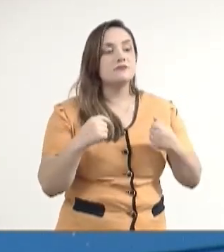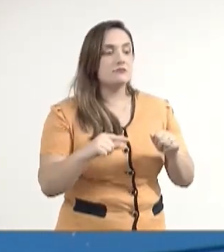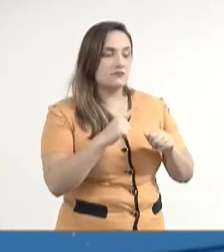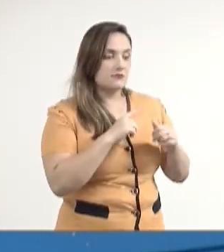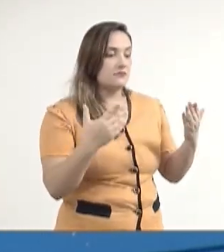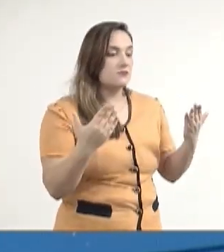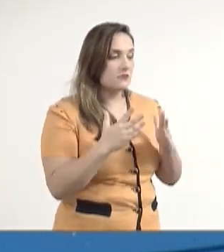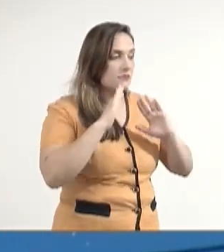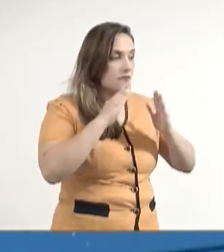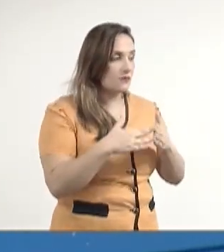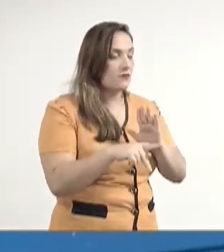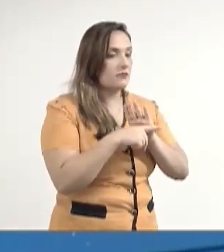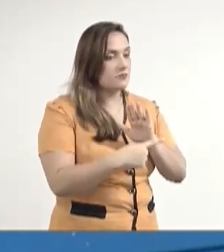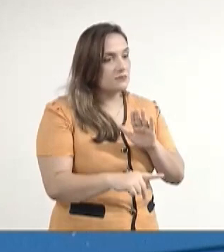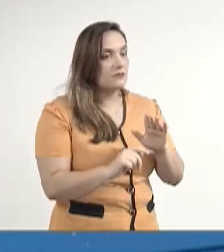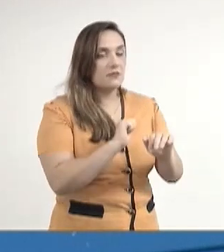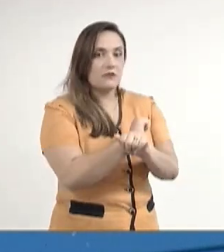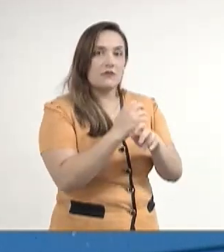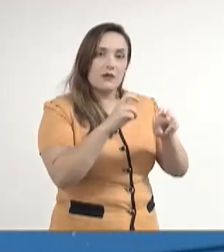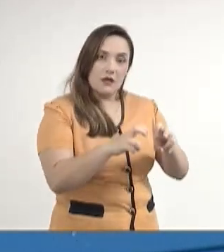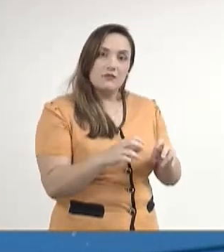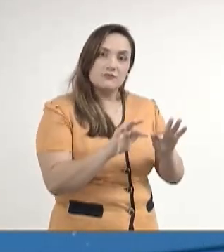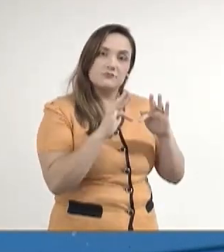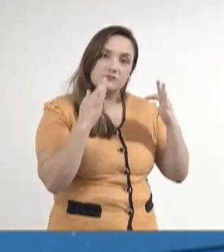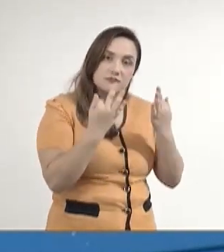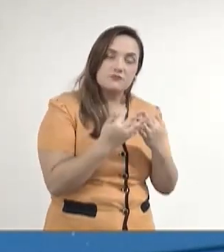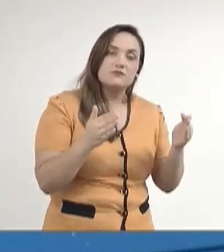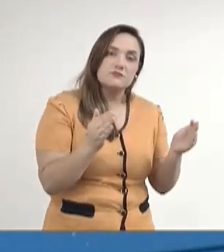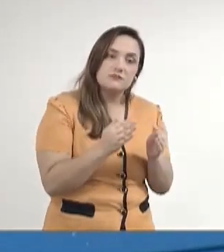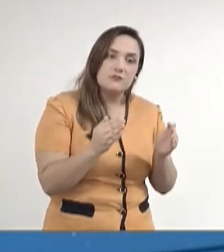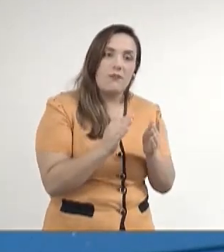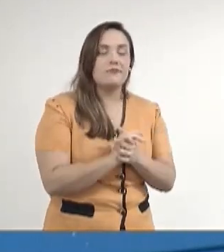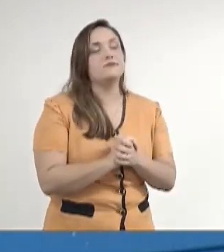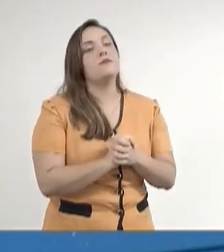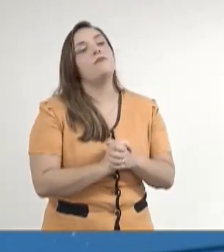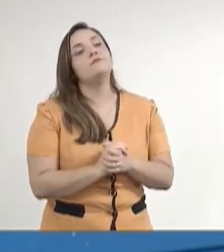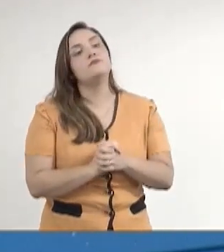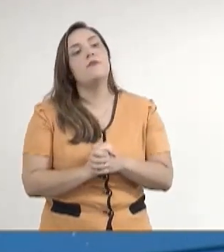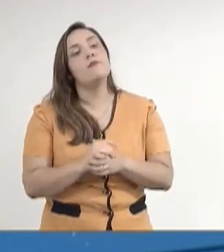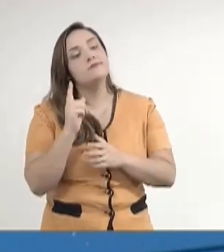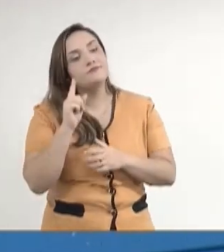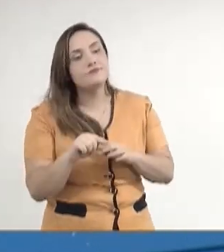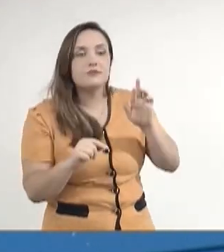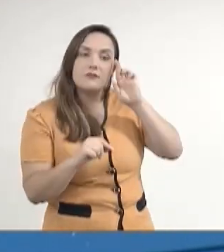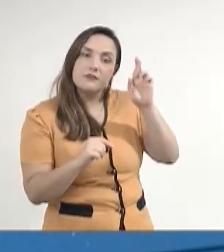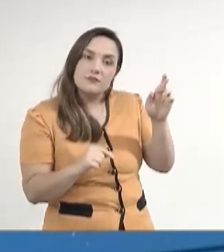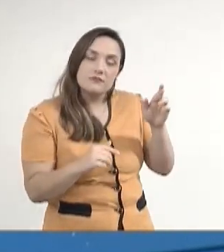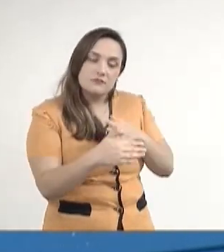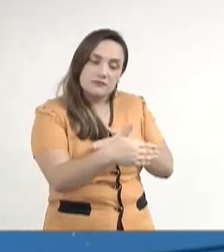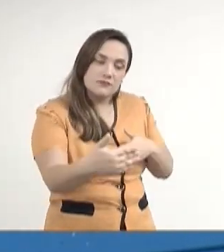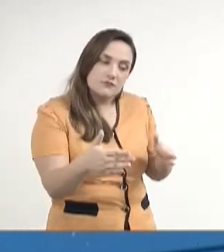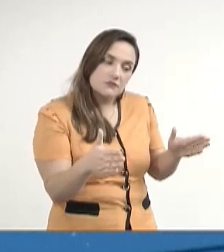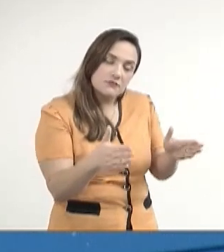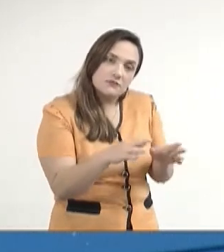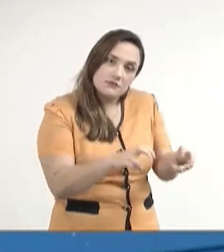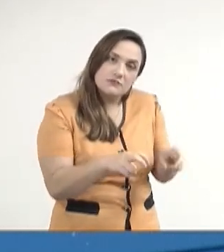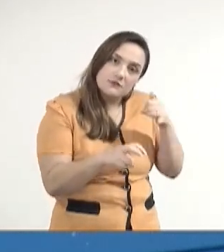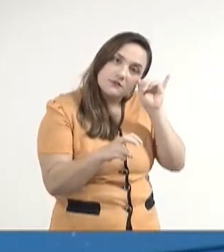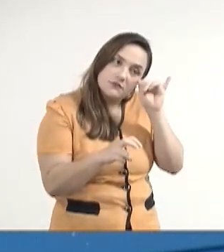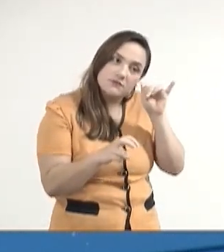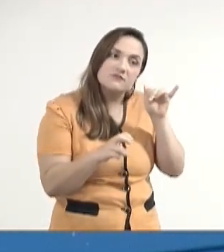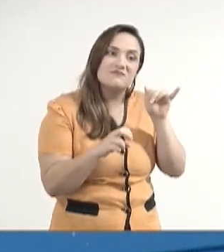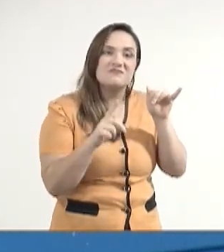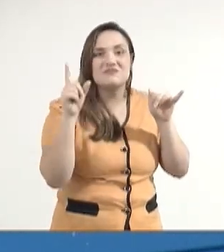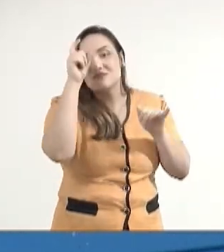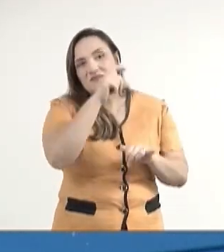Social específica para a agricultura familiar, deputado Pedro Kemp. Pedido para que atenda esses pequenos agricultores que não têm acesso financeiro. A gente